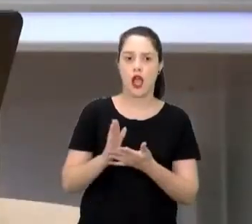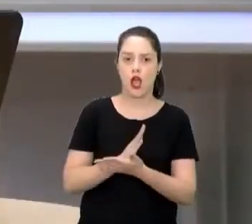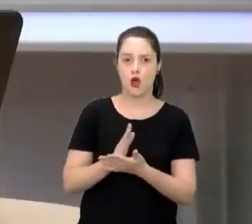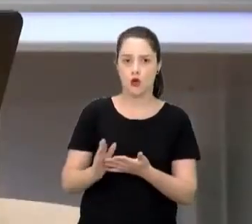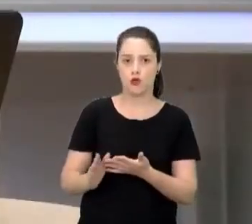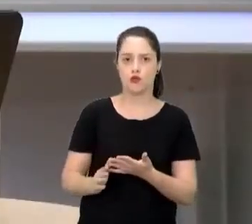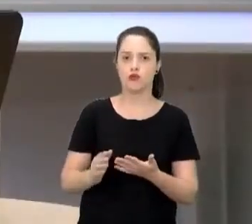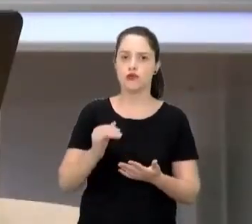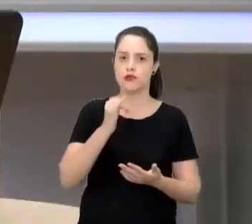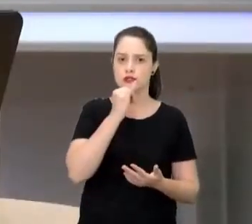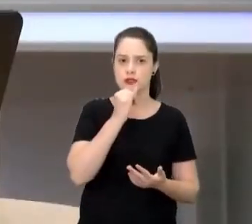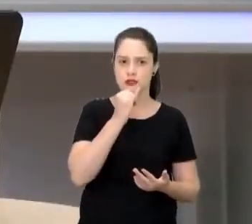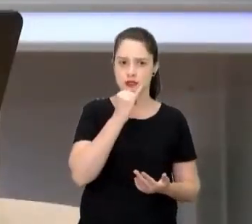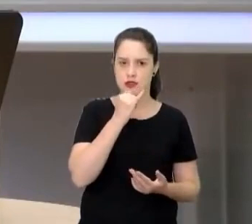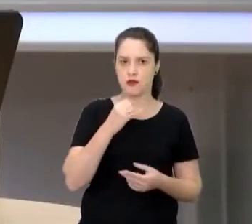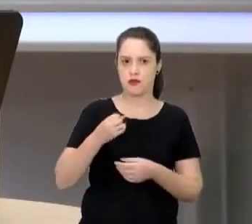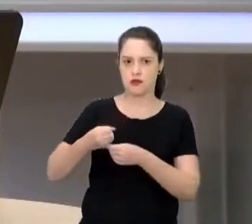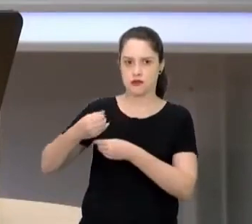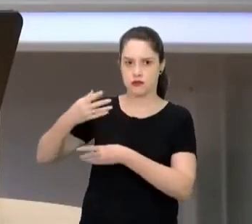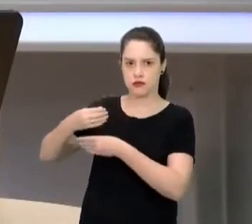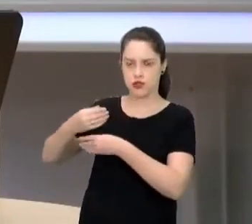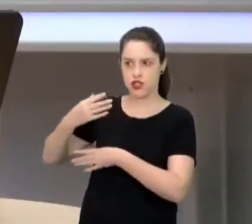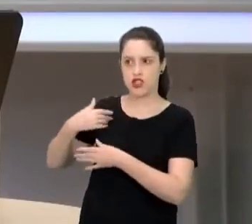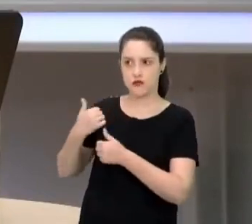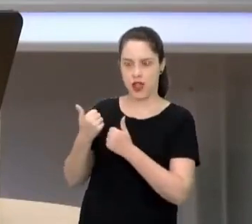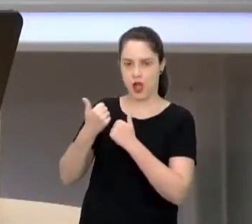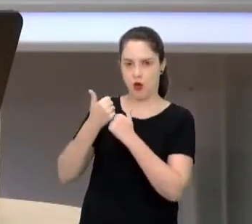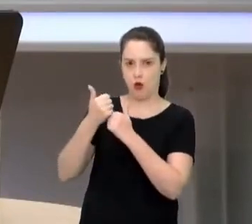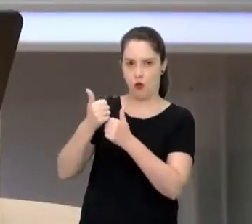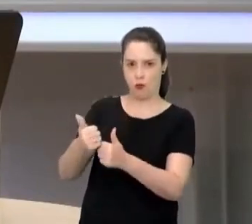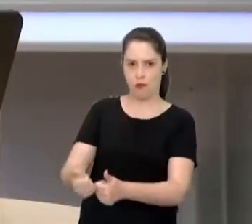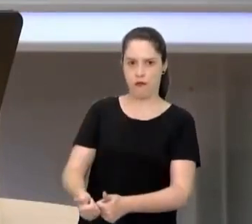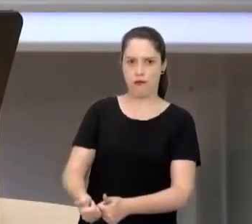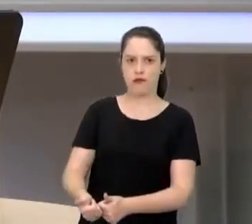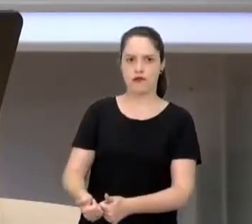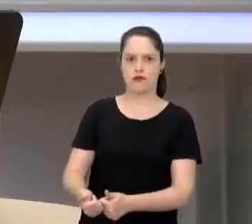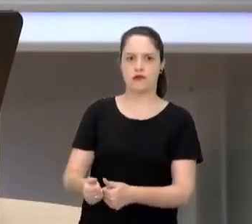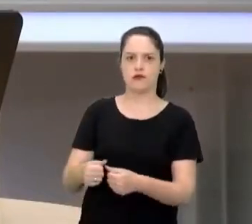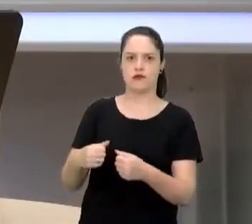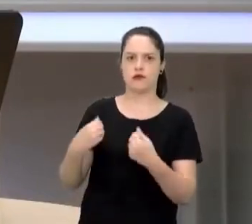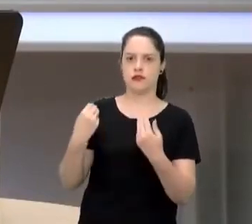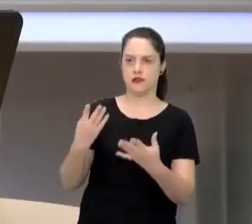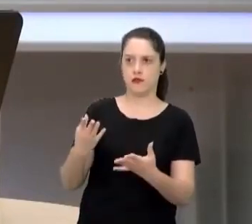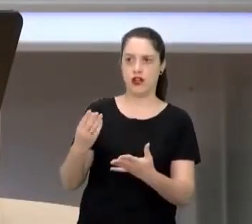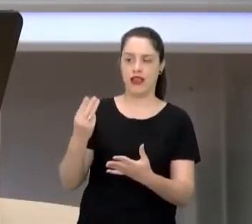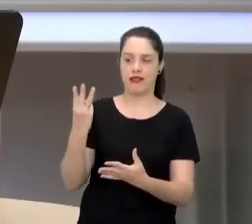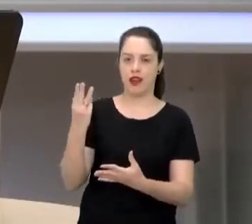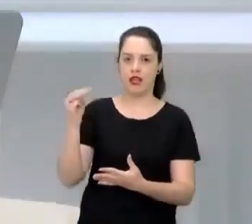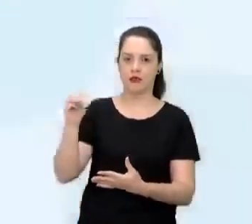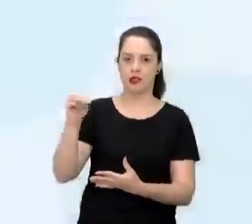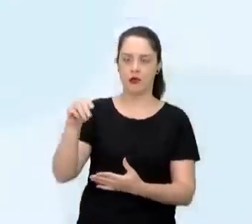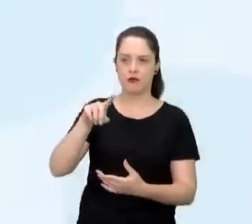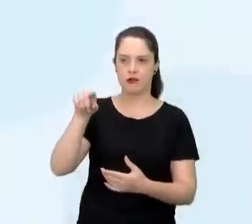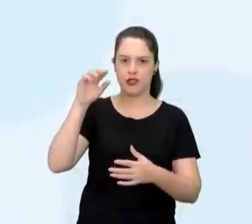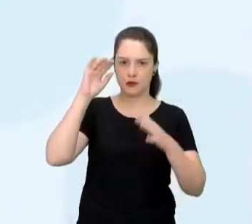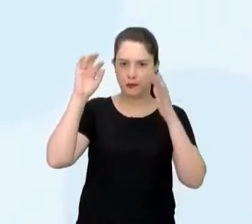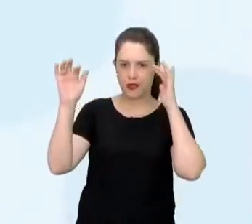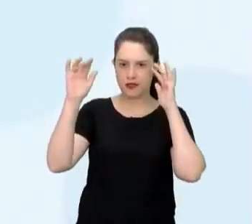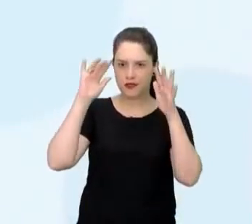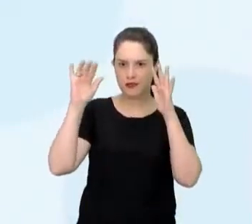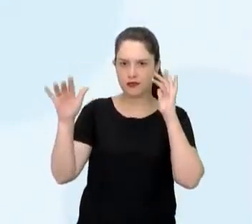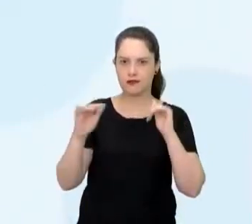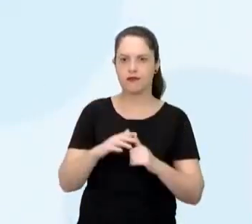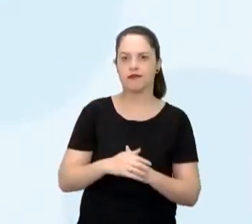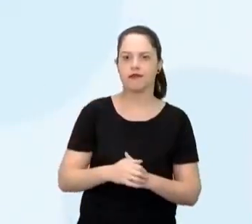pra gente, escrevam aí no chat, a gente vai estar acompanhando. Eu vou dar 3 minutinhos para vocês pensarem, tá bom?